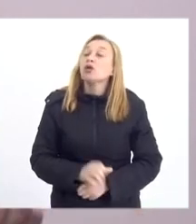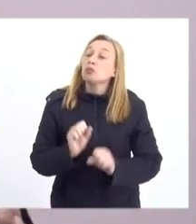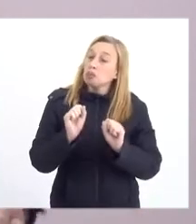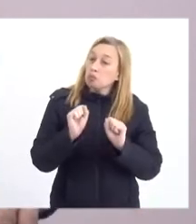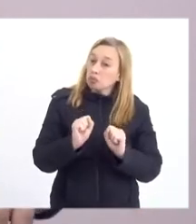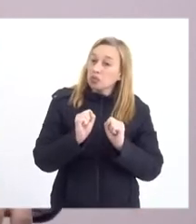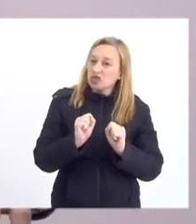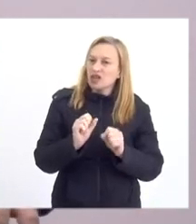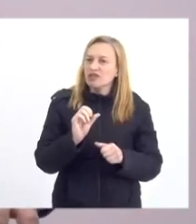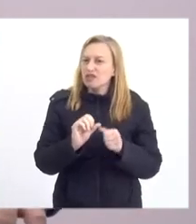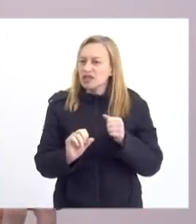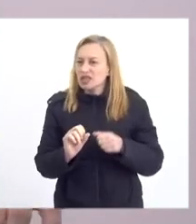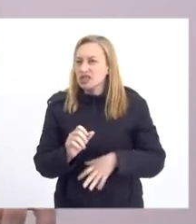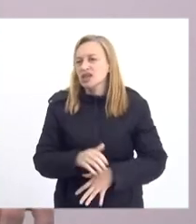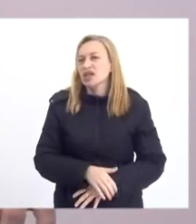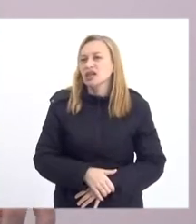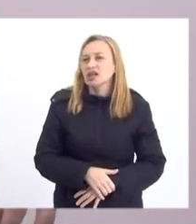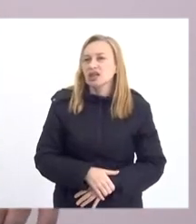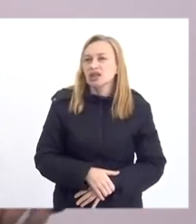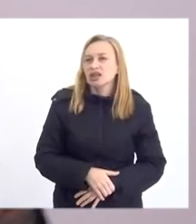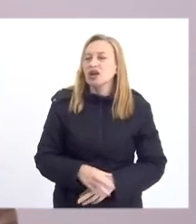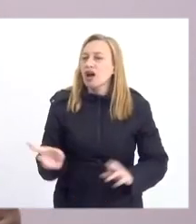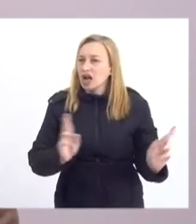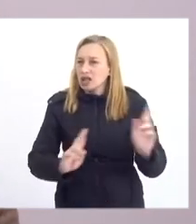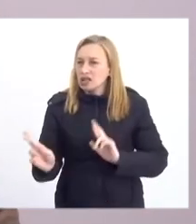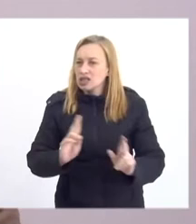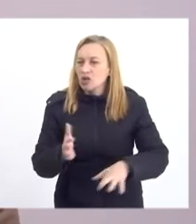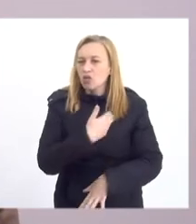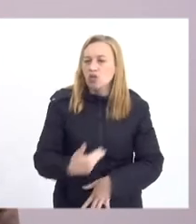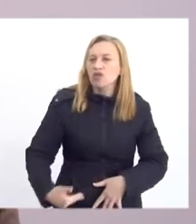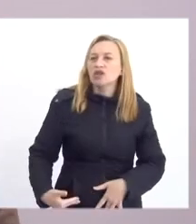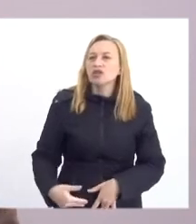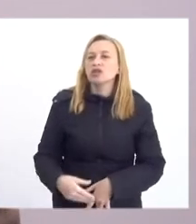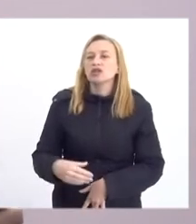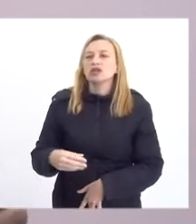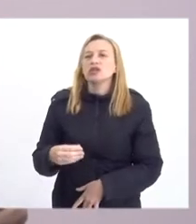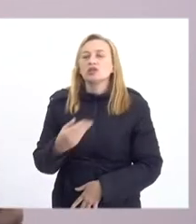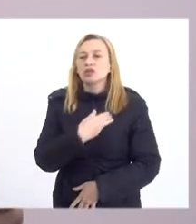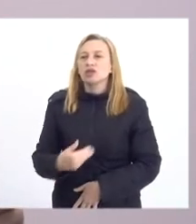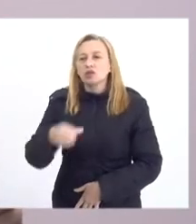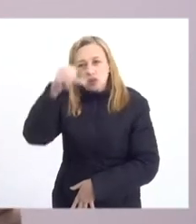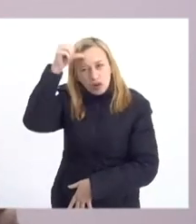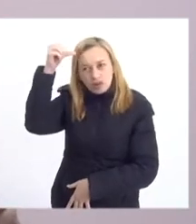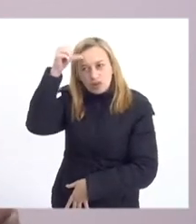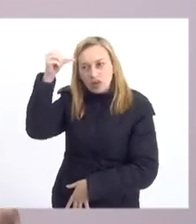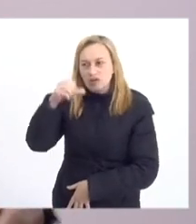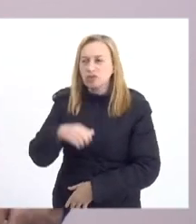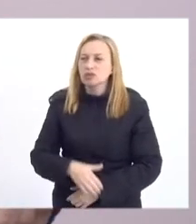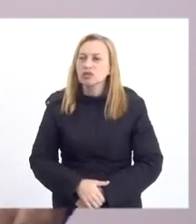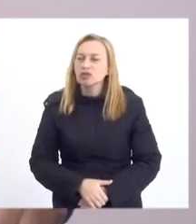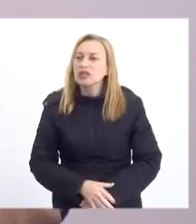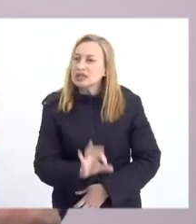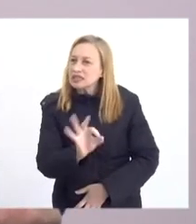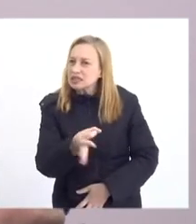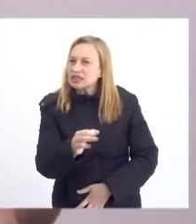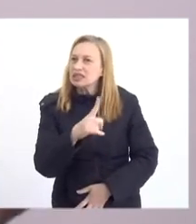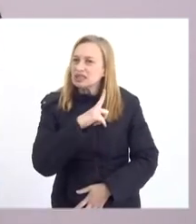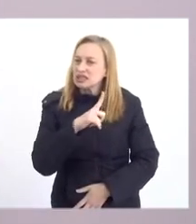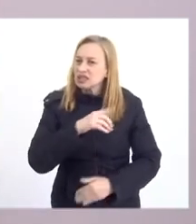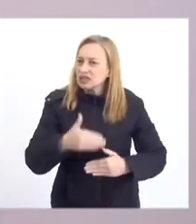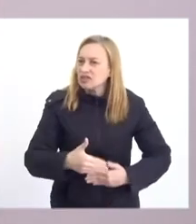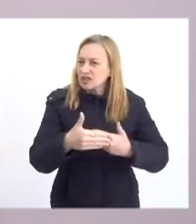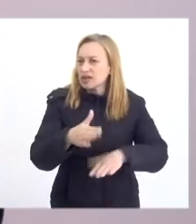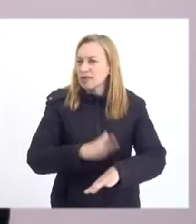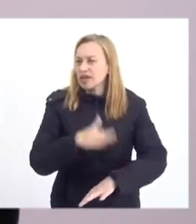para colaborar, eu serei o intermediário em relação ao governo. O governador Cláudio Castro é sensível, sim, ao tema e eu tenho certeza que precisamos avançar ainda